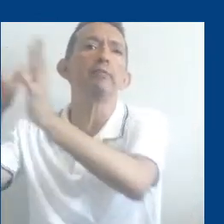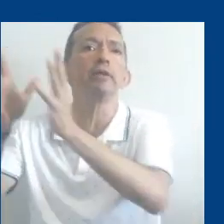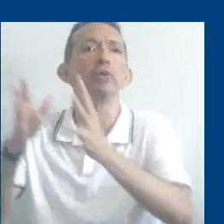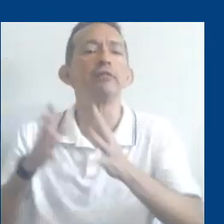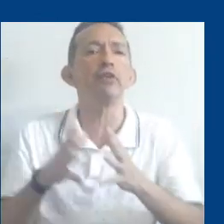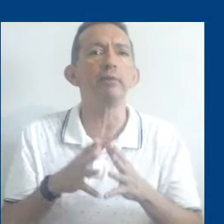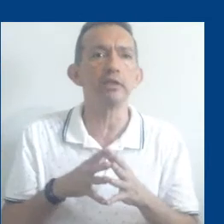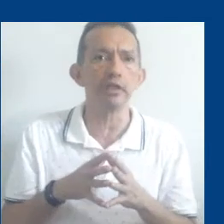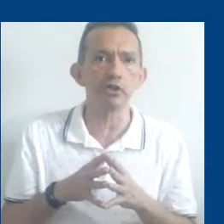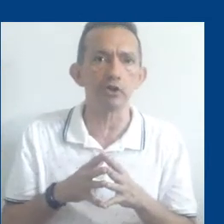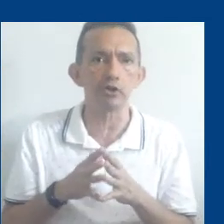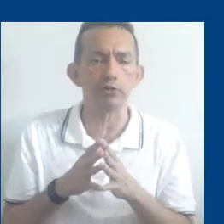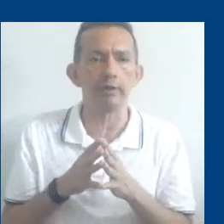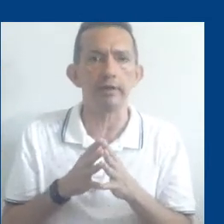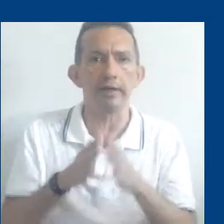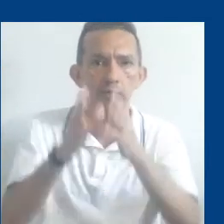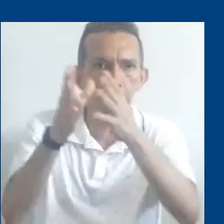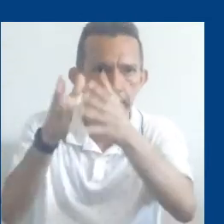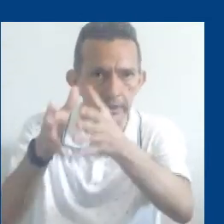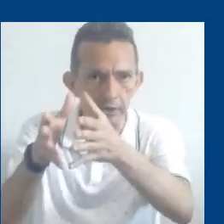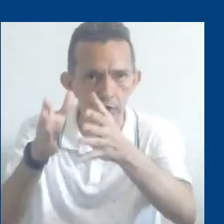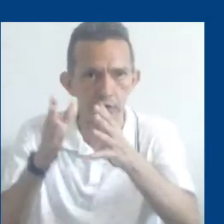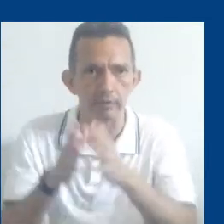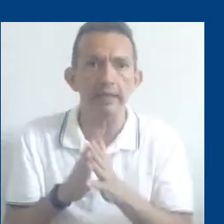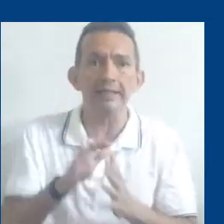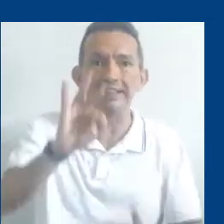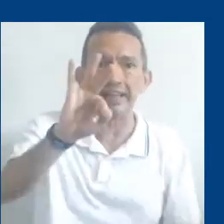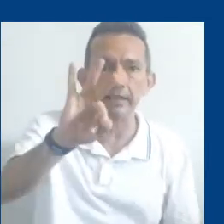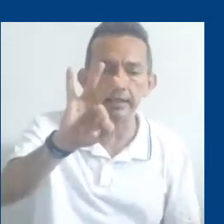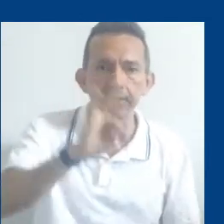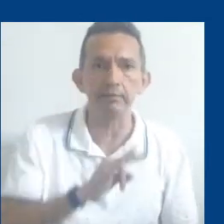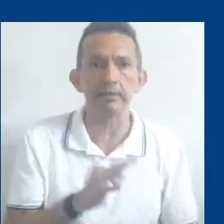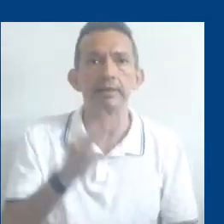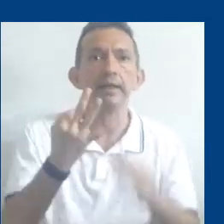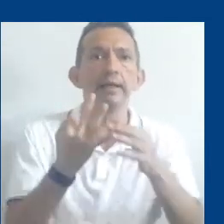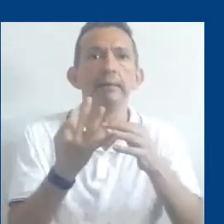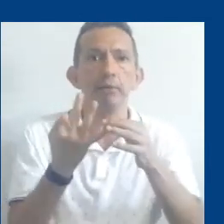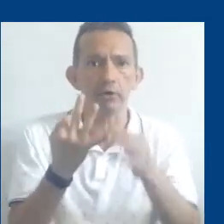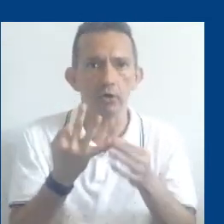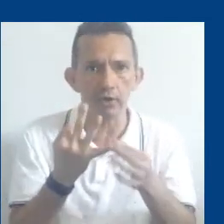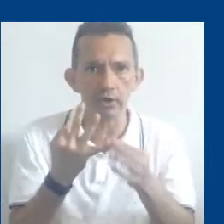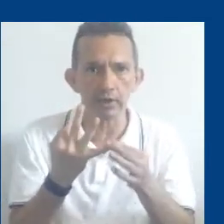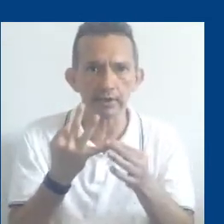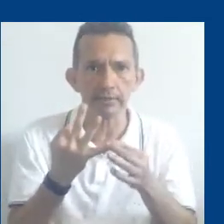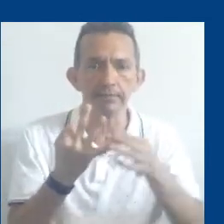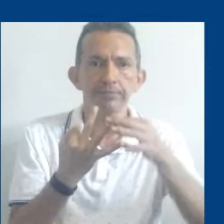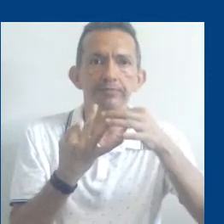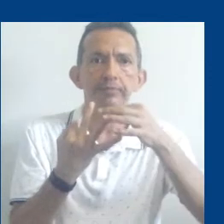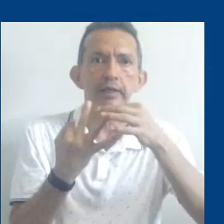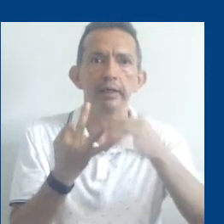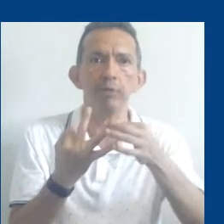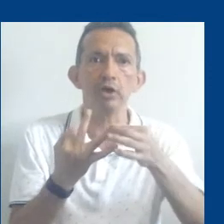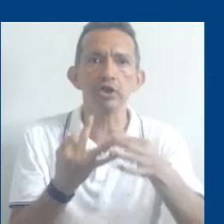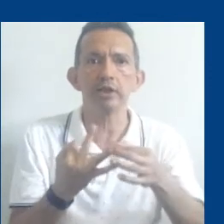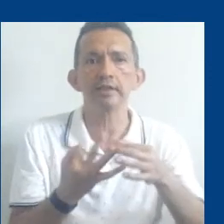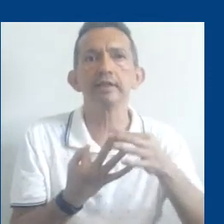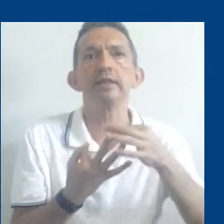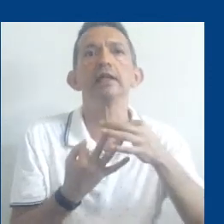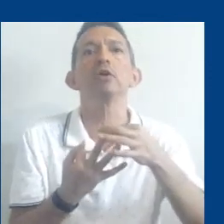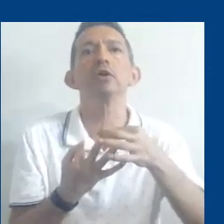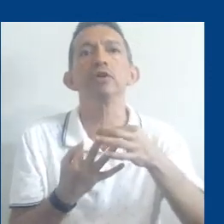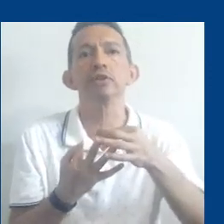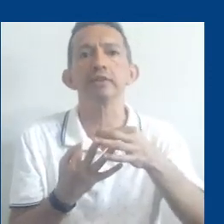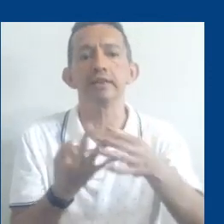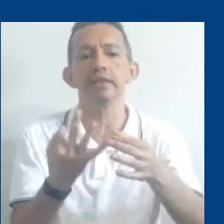se fragmentou na forma de lisossoma. Aí tu pensa lisossoma, tem três enzimas: proteolíticas, lipolíticas